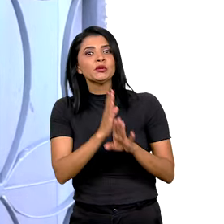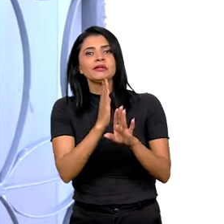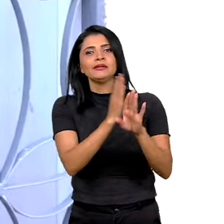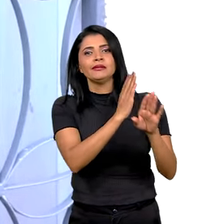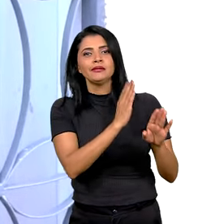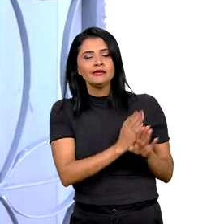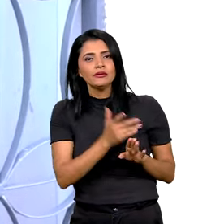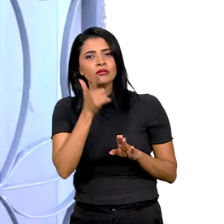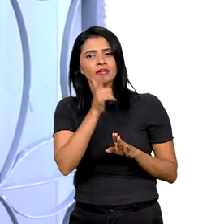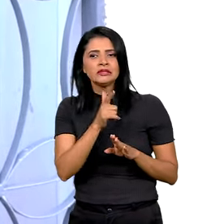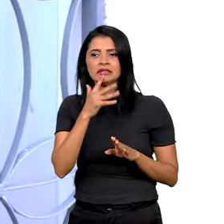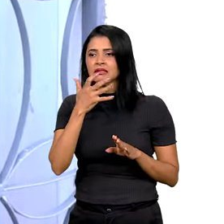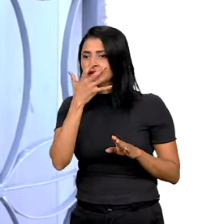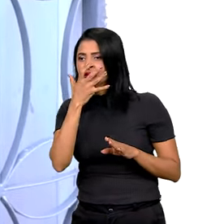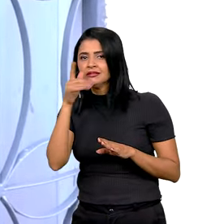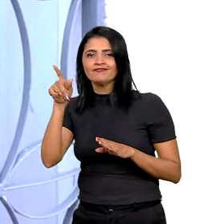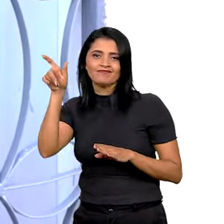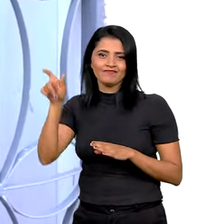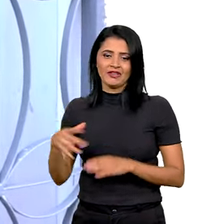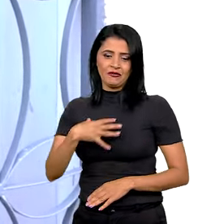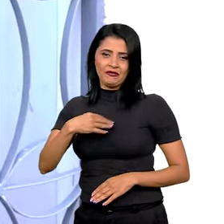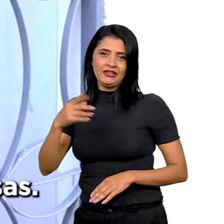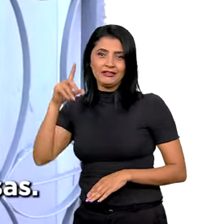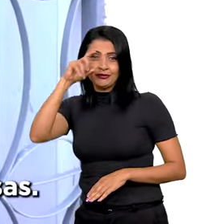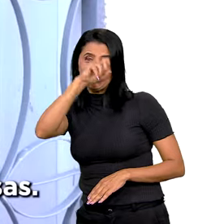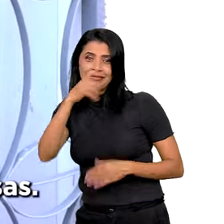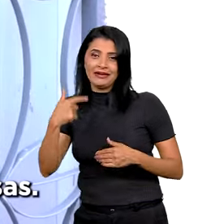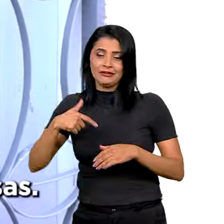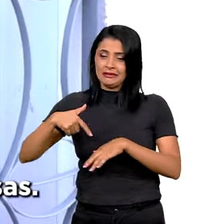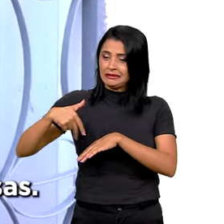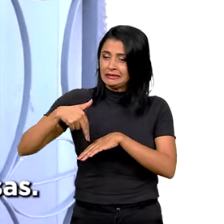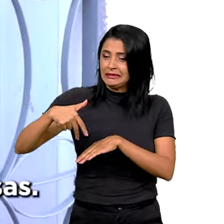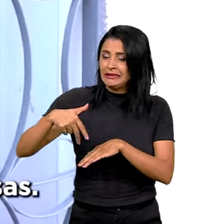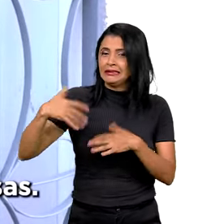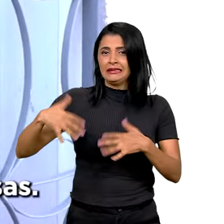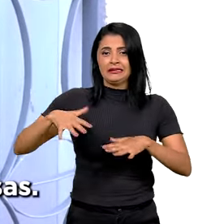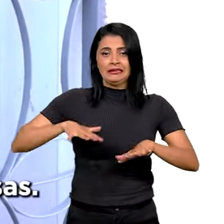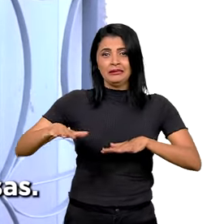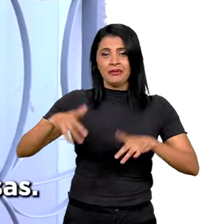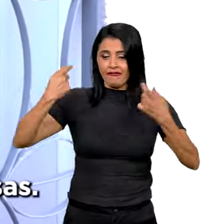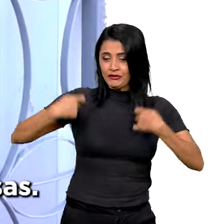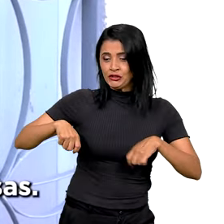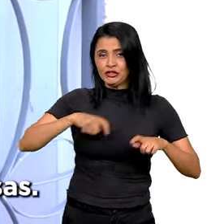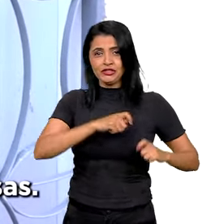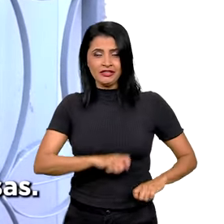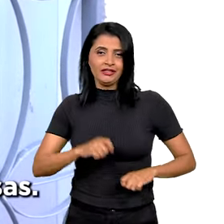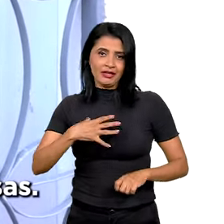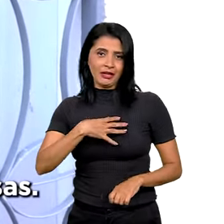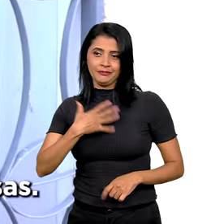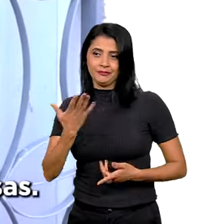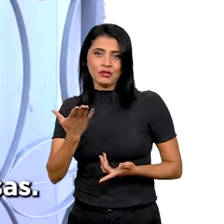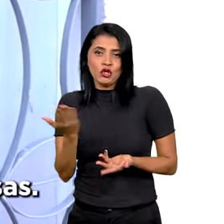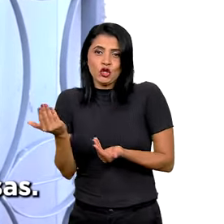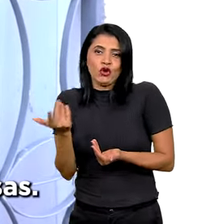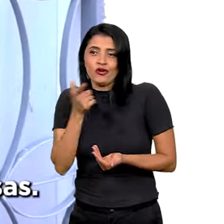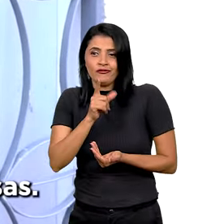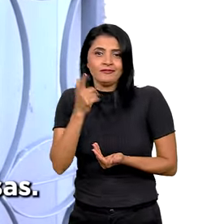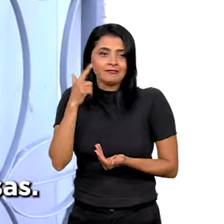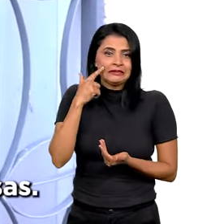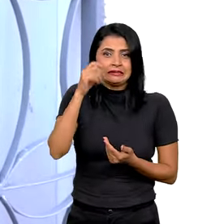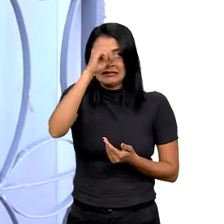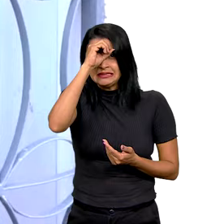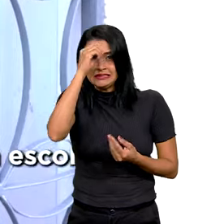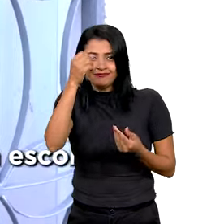ajuda e daí foi vendo as limitações dela né em questão do andar para se vestir né Por ser uma mocinha não saber